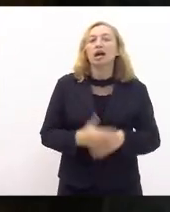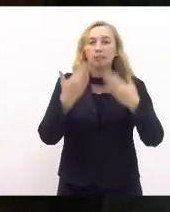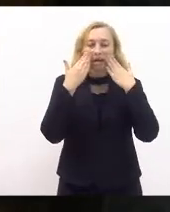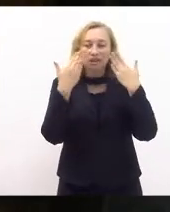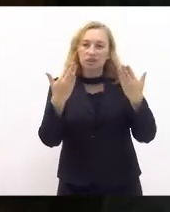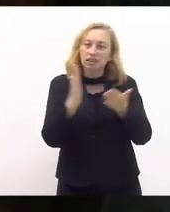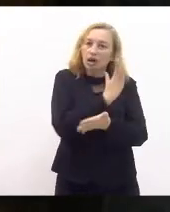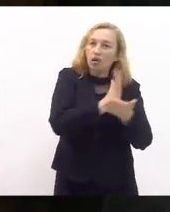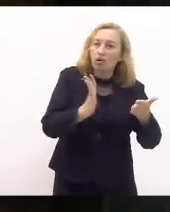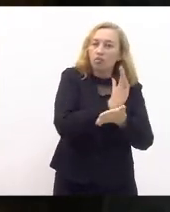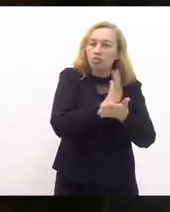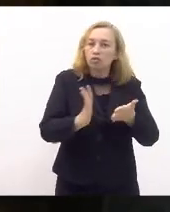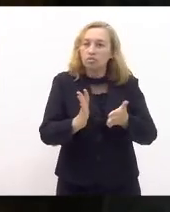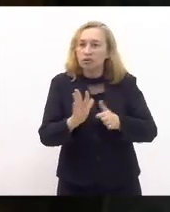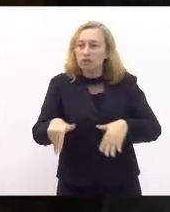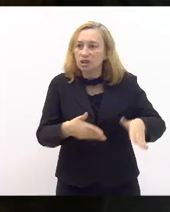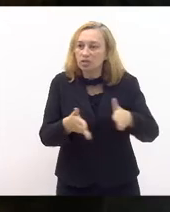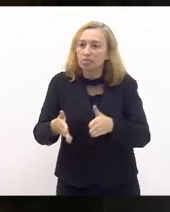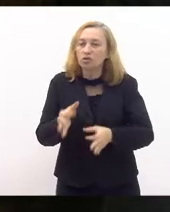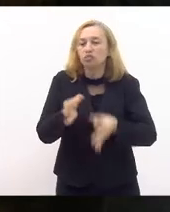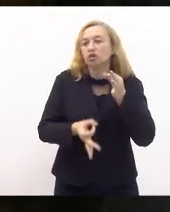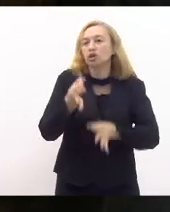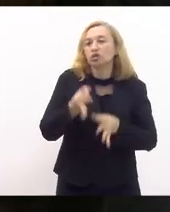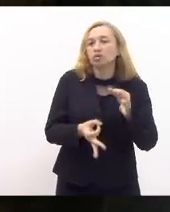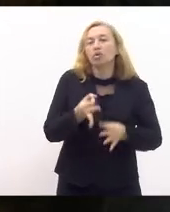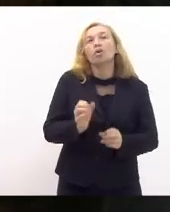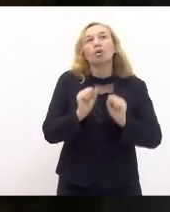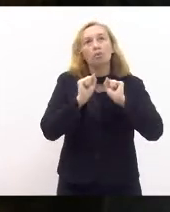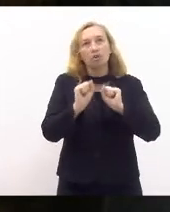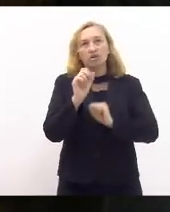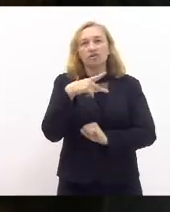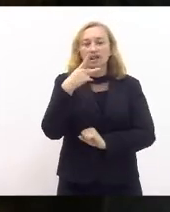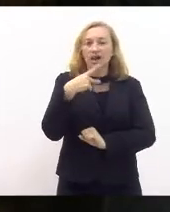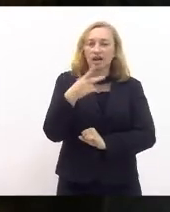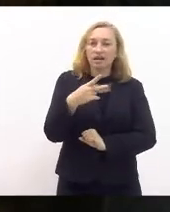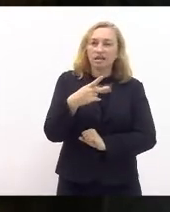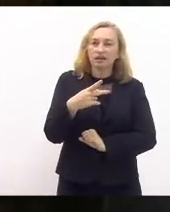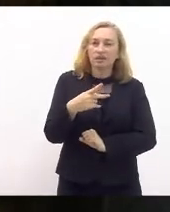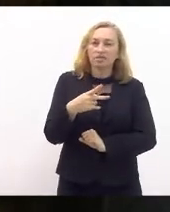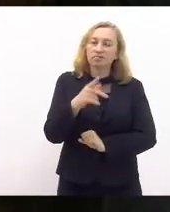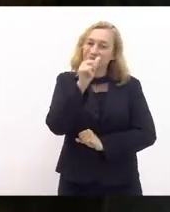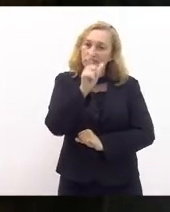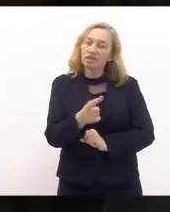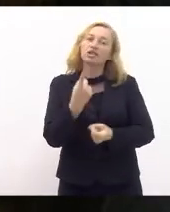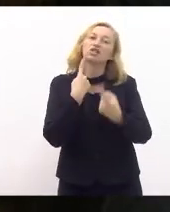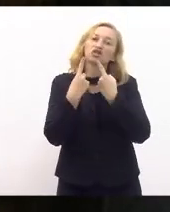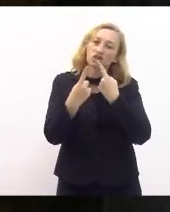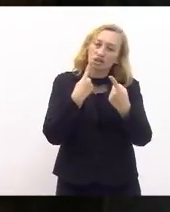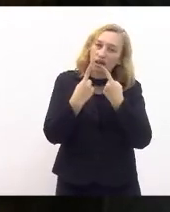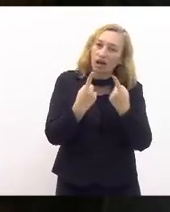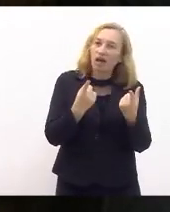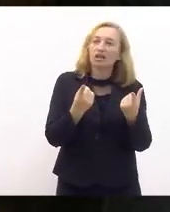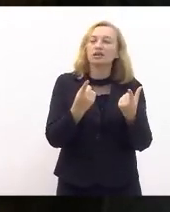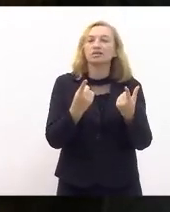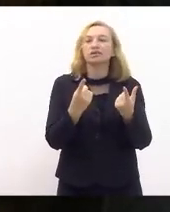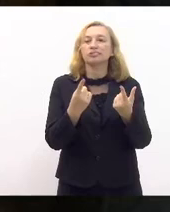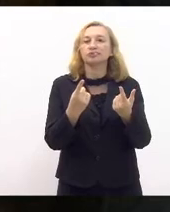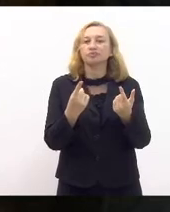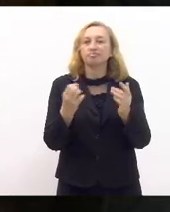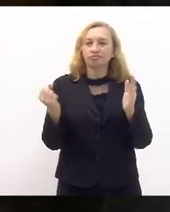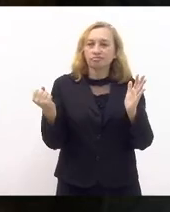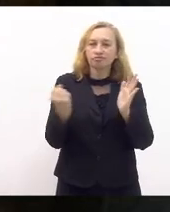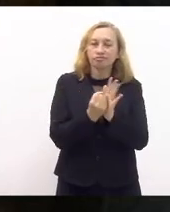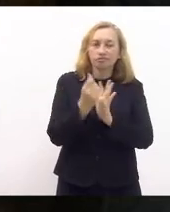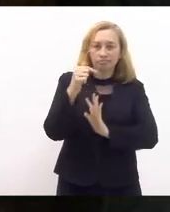apresentando algumas saídas jurídicas. E eu posso dizer que, com esse diálogo, com a presença muito marcante aqui